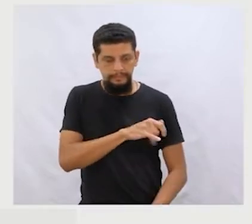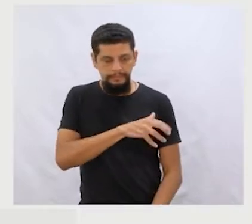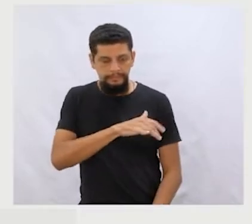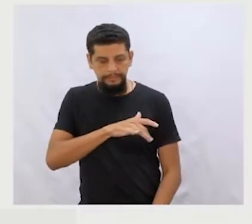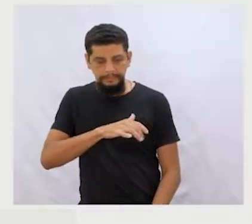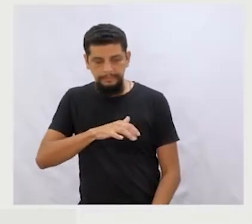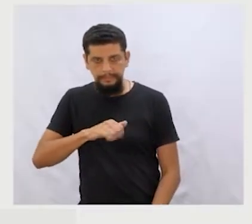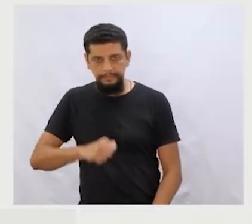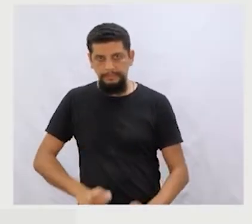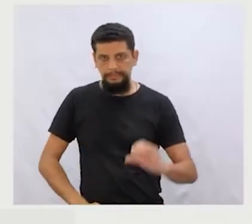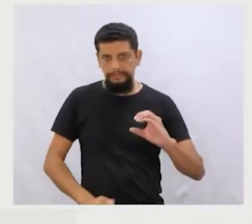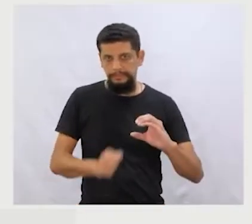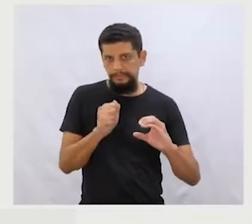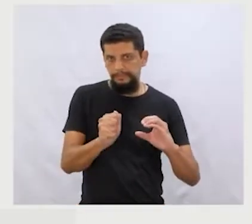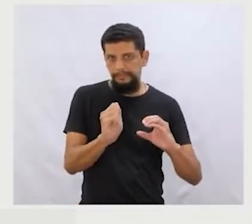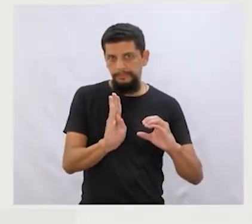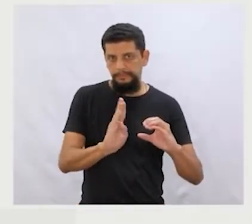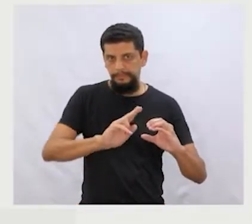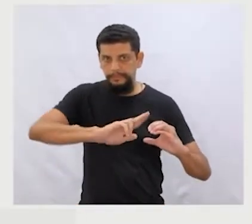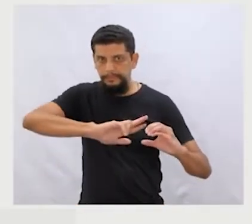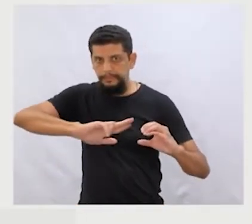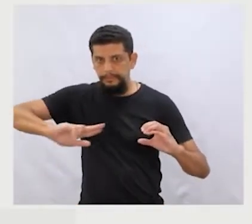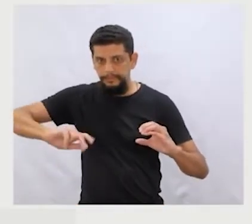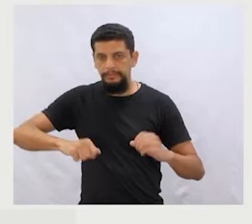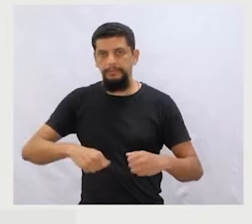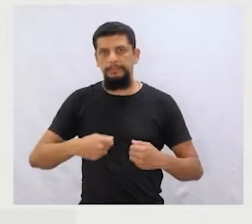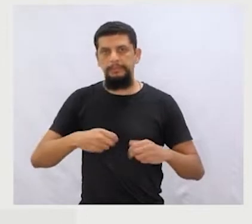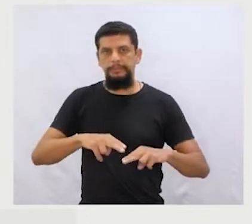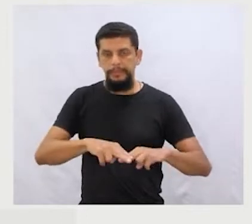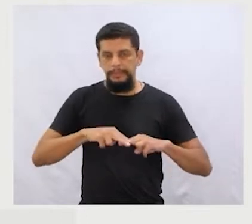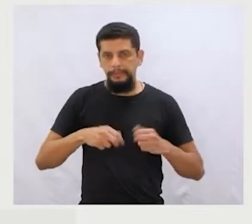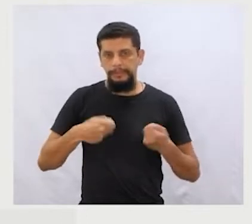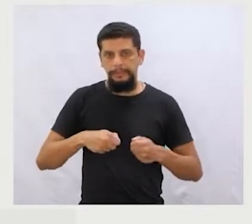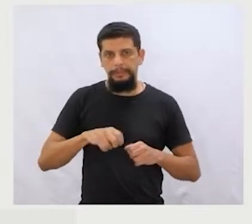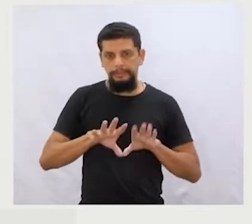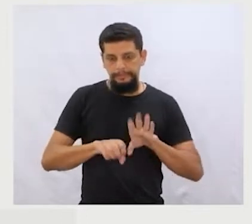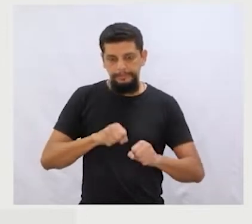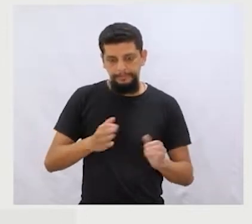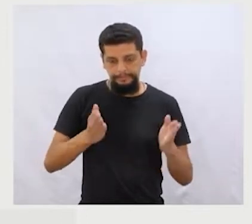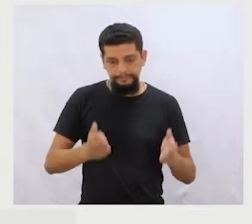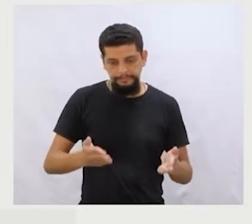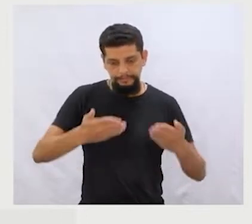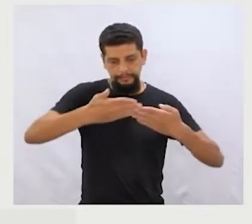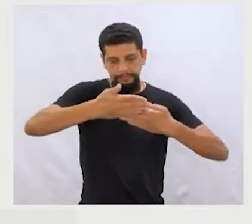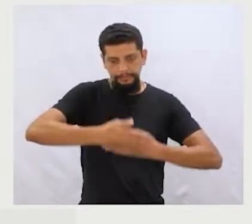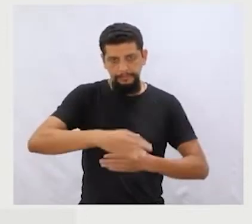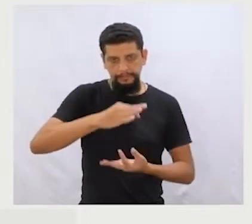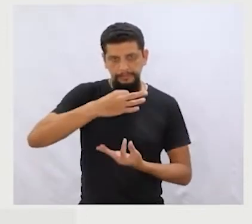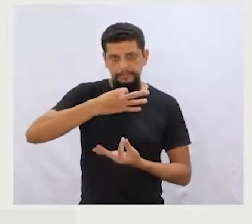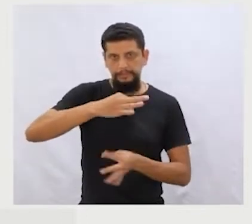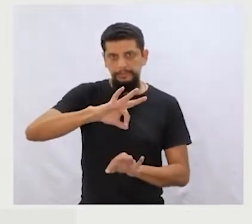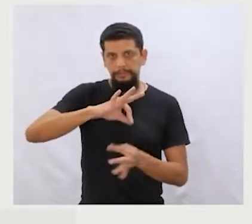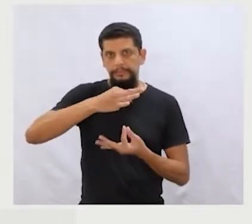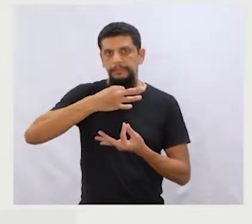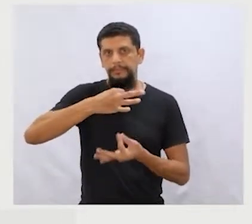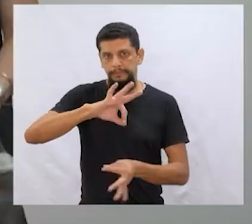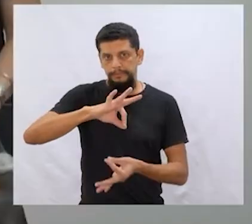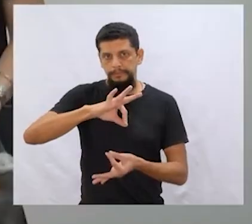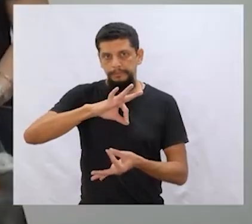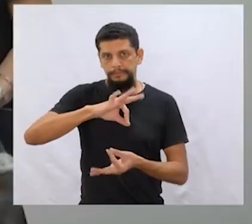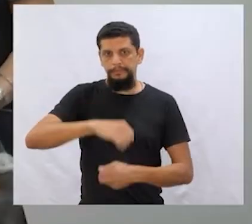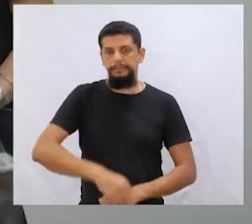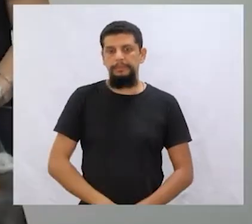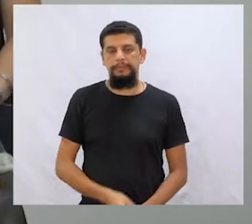o nosso alfabeto móvel, certo? Para isso, nós precisamos que vocês peguem lá da caixa a folha